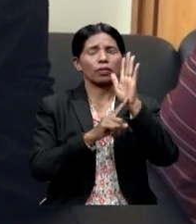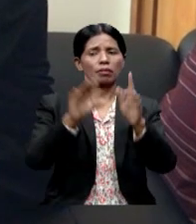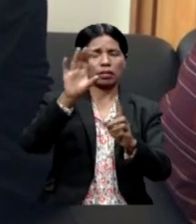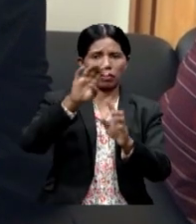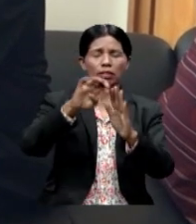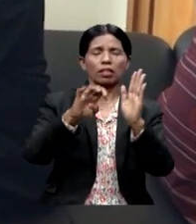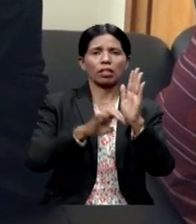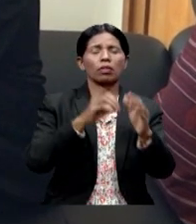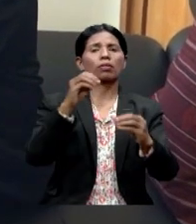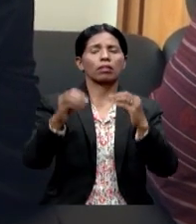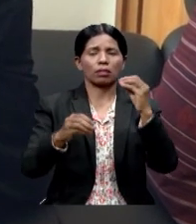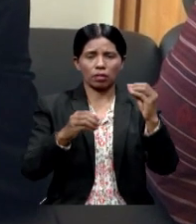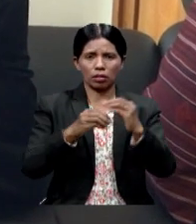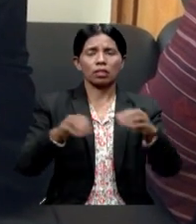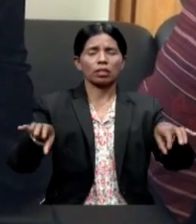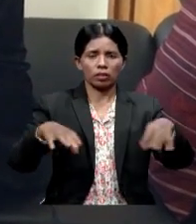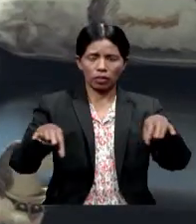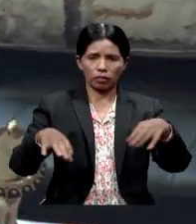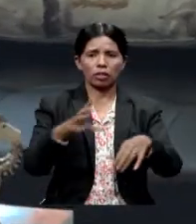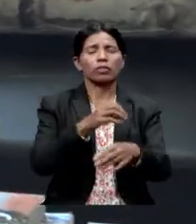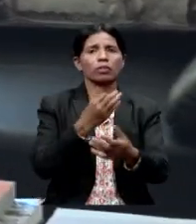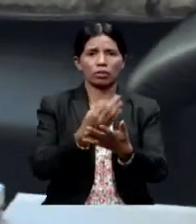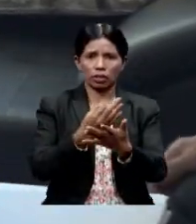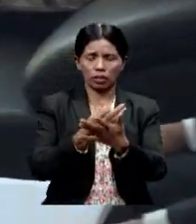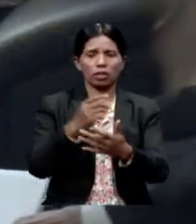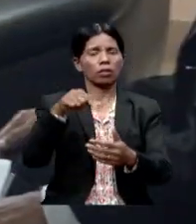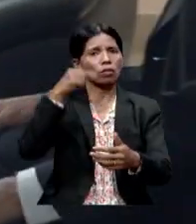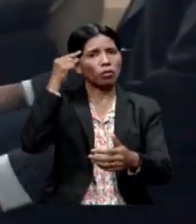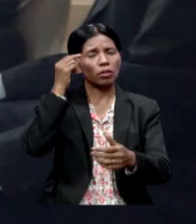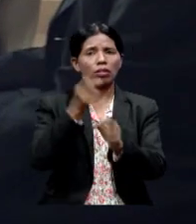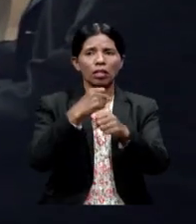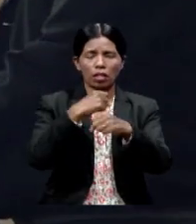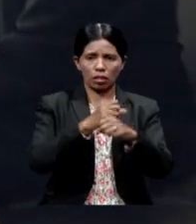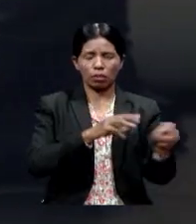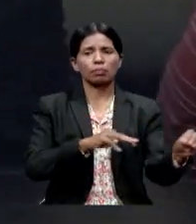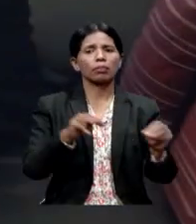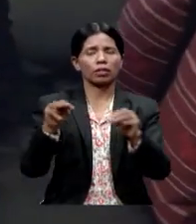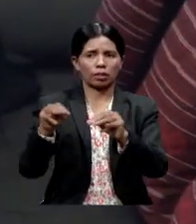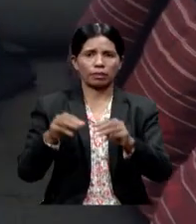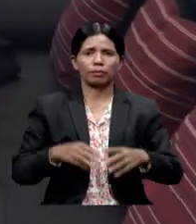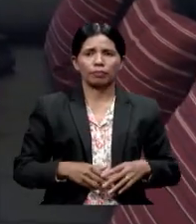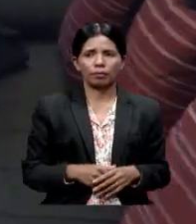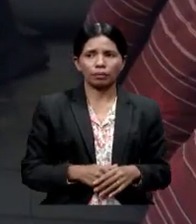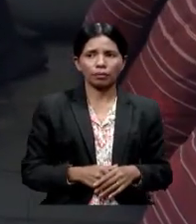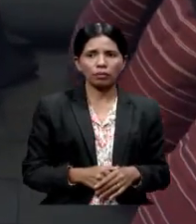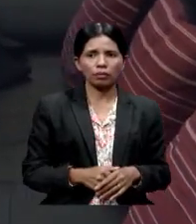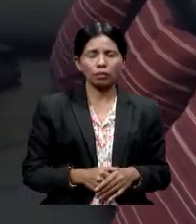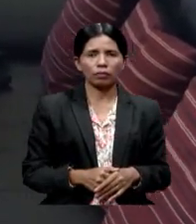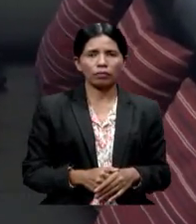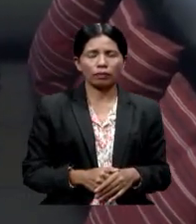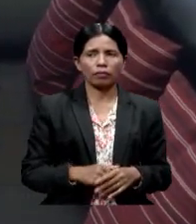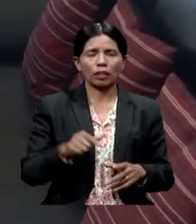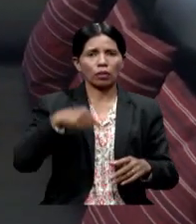a irregularidade sistema finanças nian, nebe governo anterior halo mudança. O governo